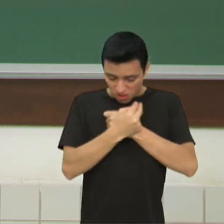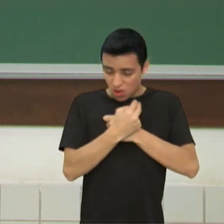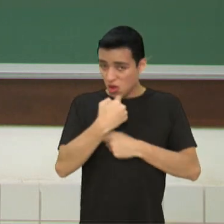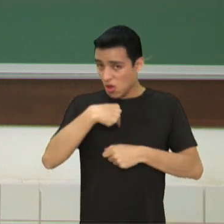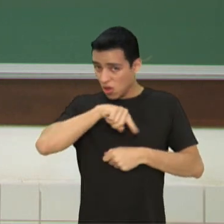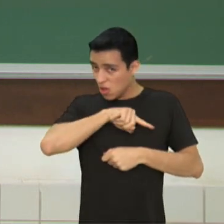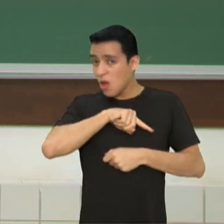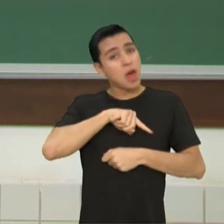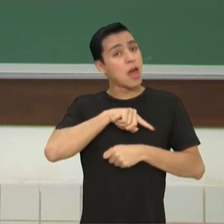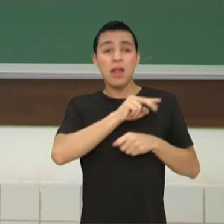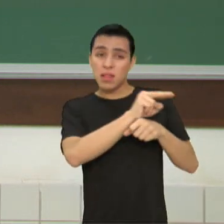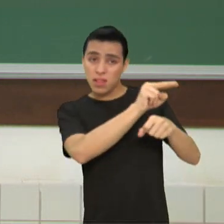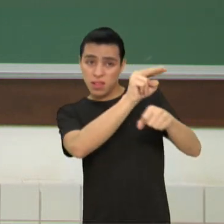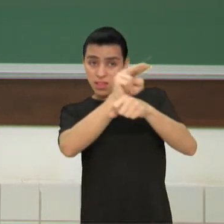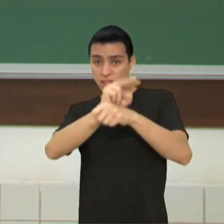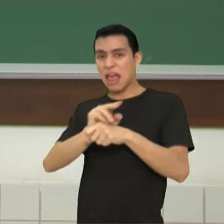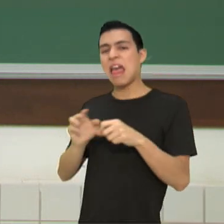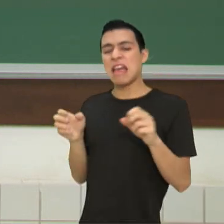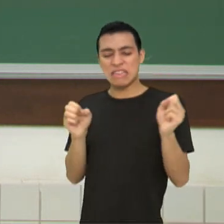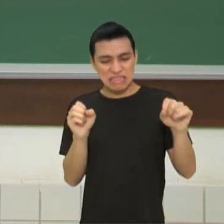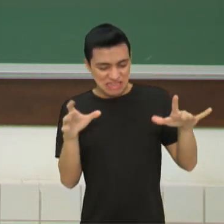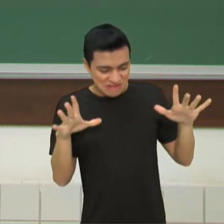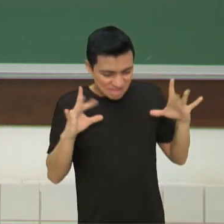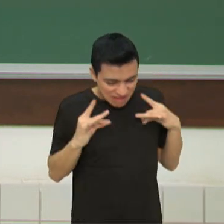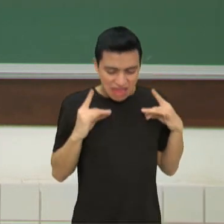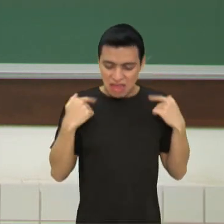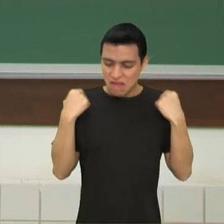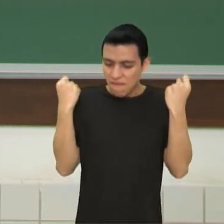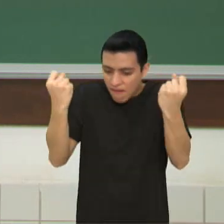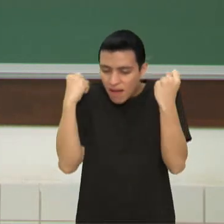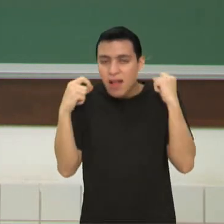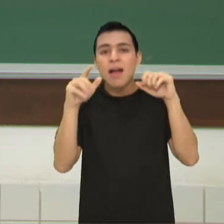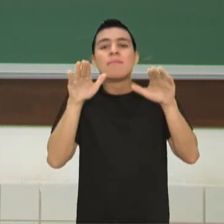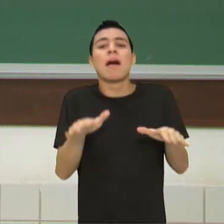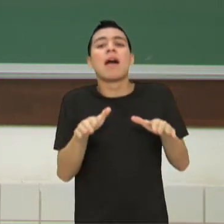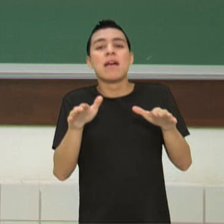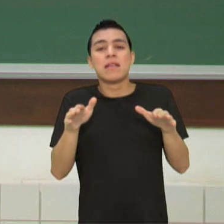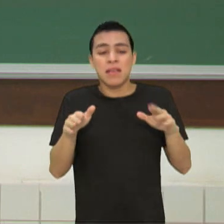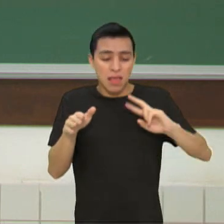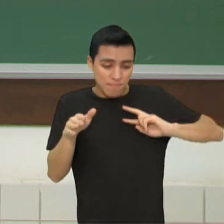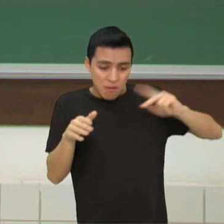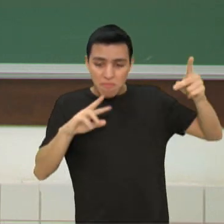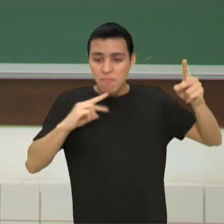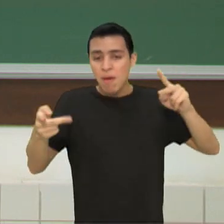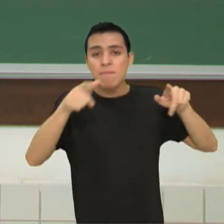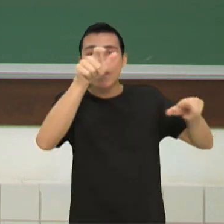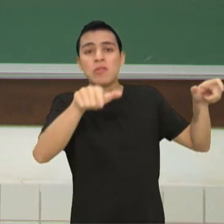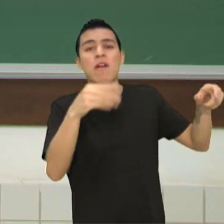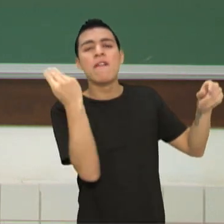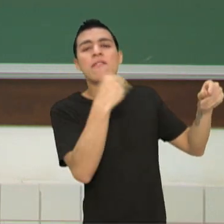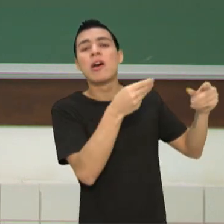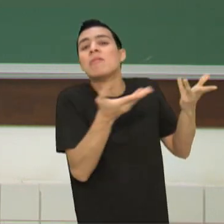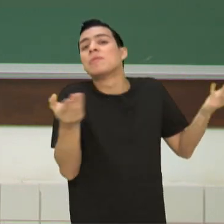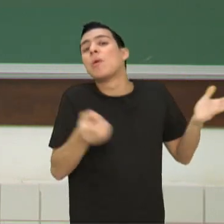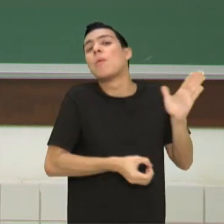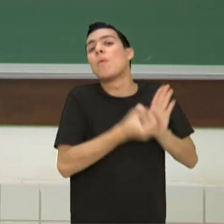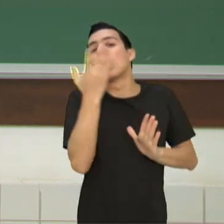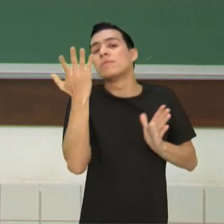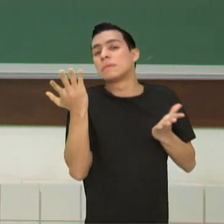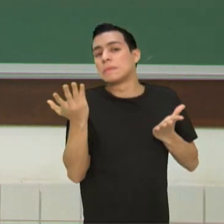gente. Ah, se eu pegar eu sou forte, ótimo. E para quantas pessoas que não estão tão fortes você pode transmitir?